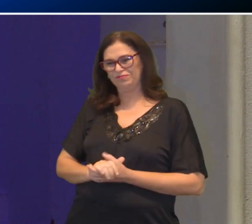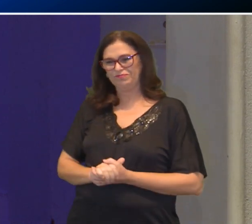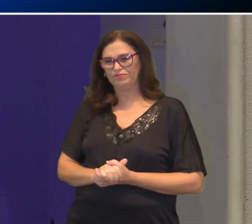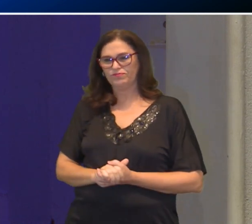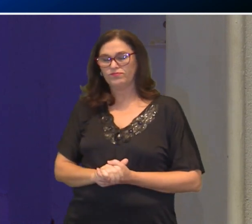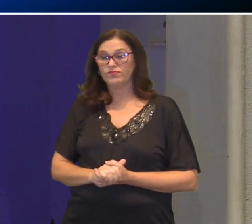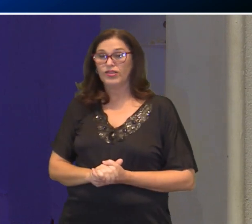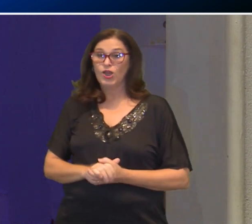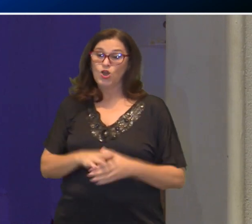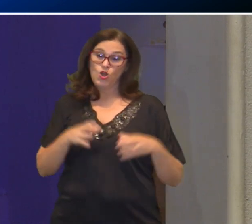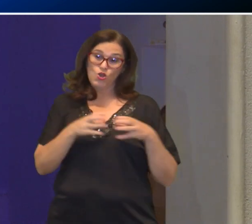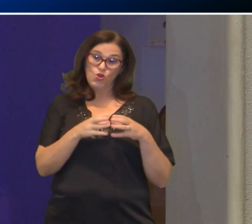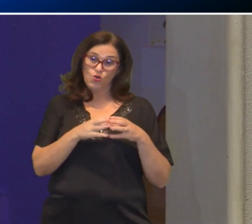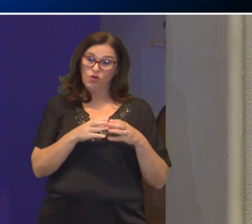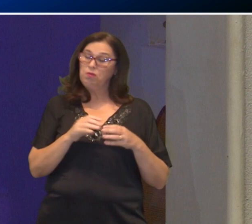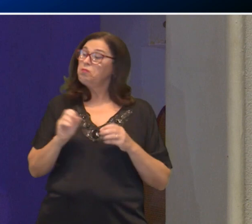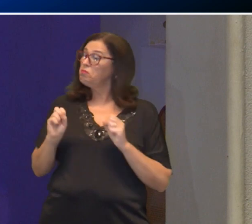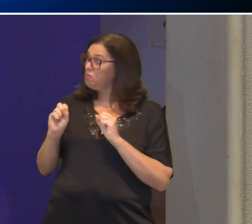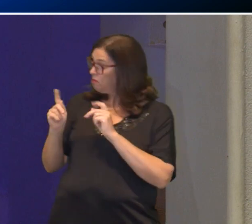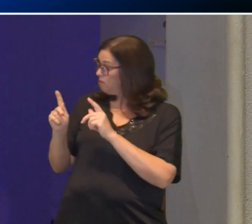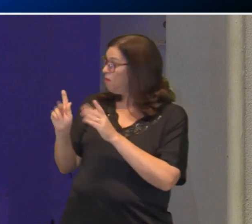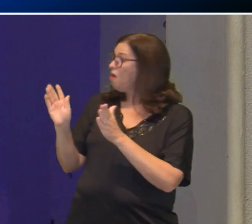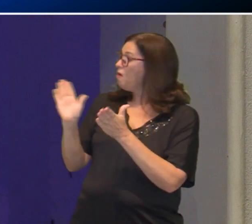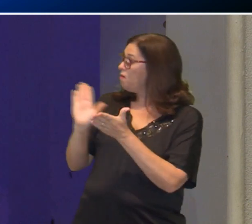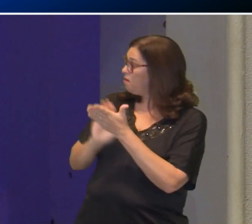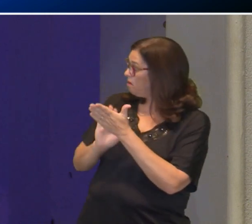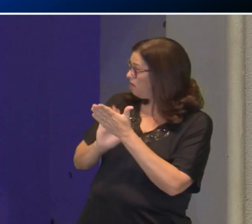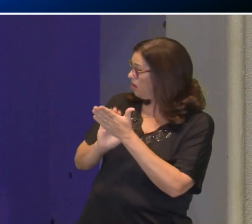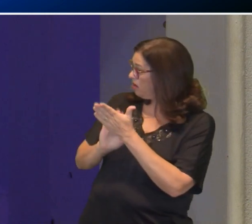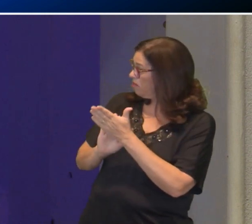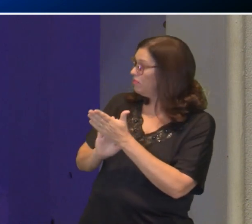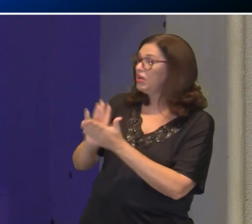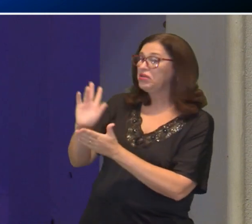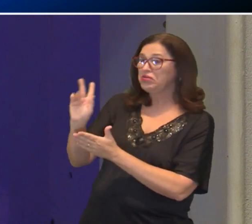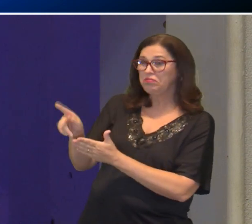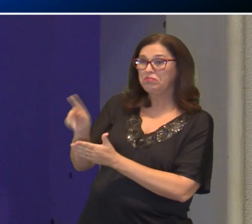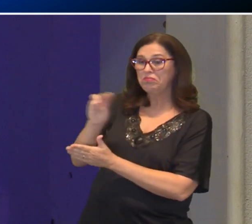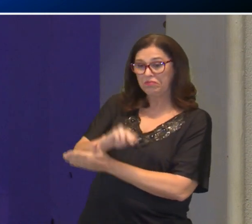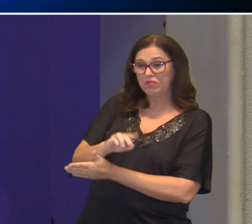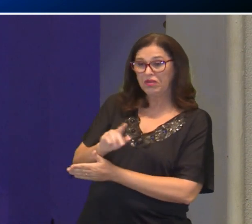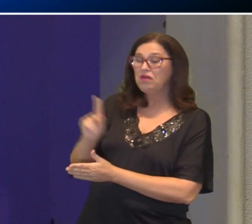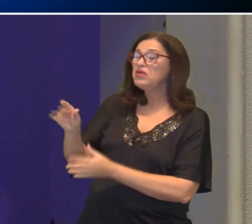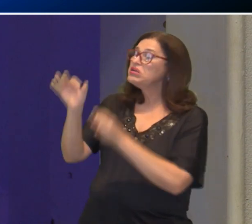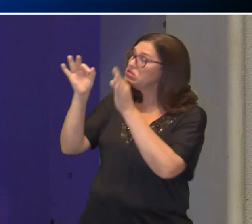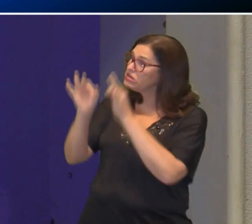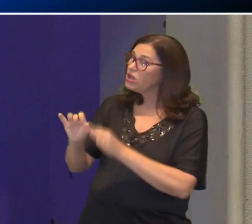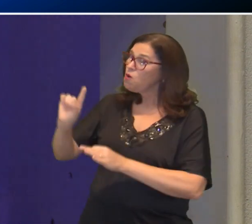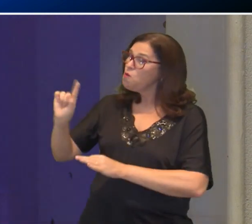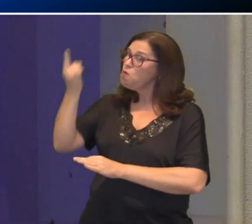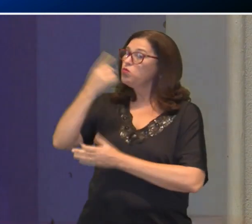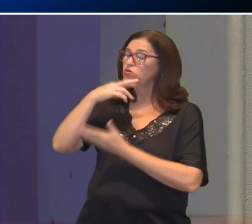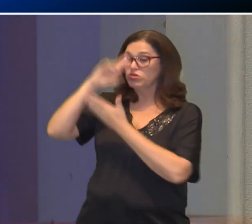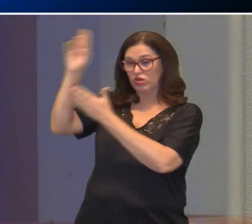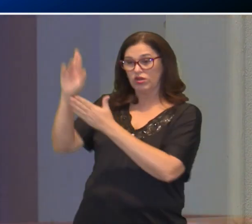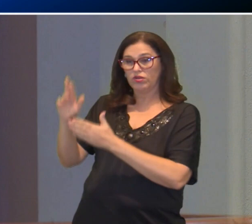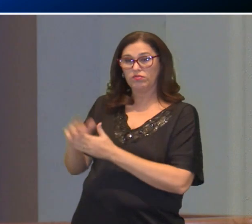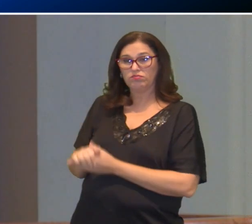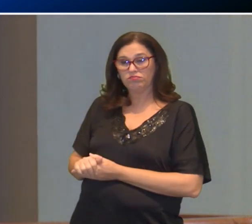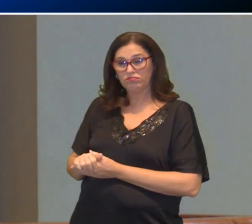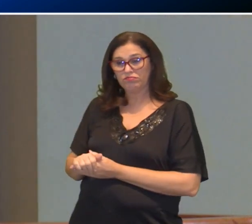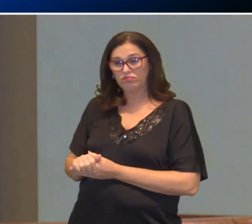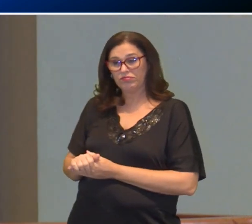E o escriba lhe disse: muito bem, mestre. E com verdade disseste que é um só Deus, e que não